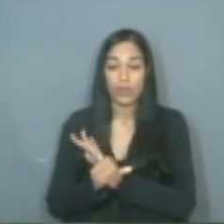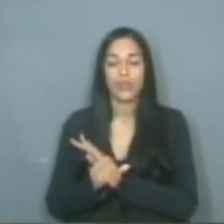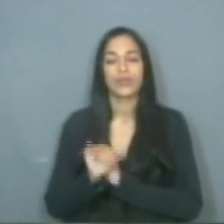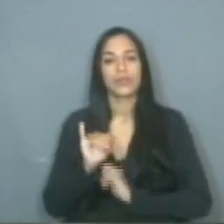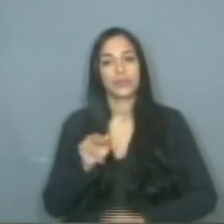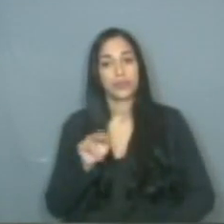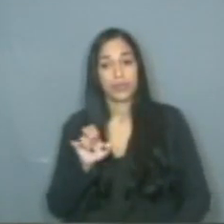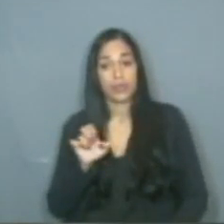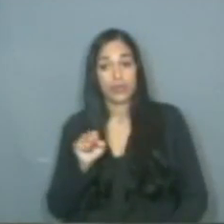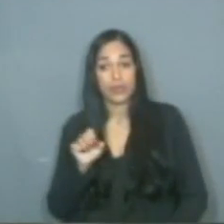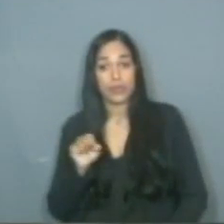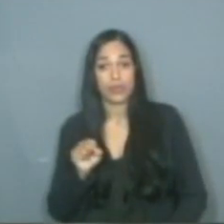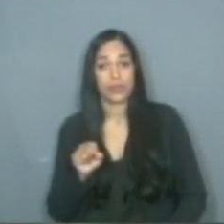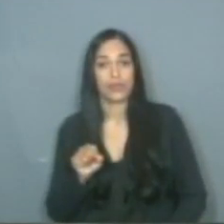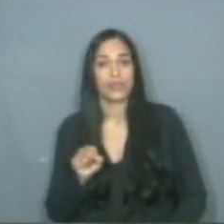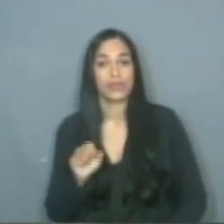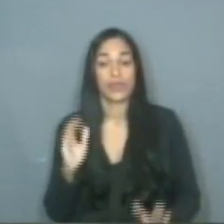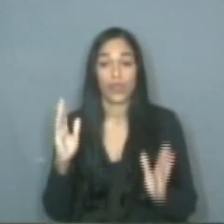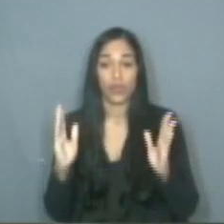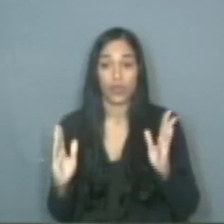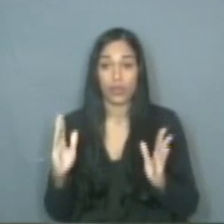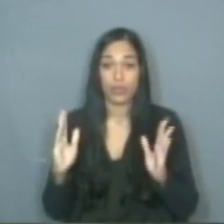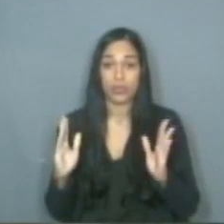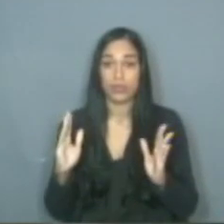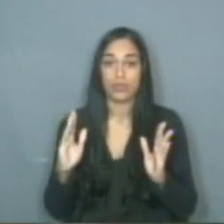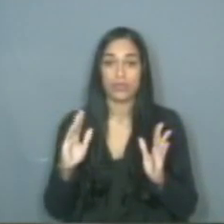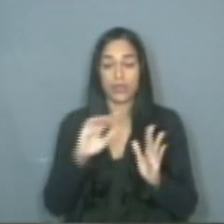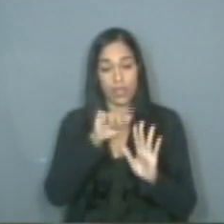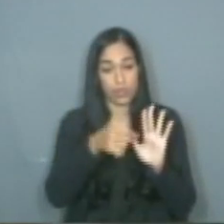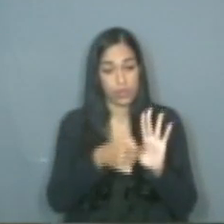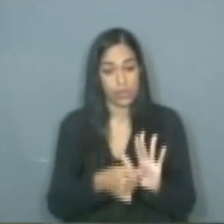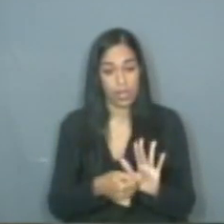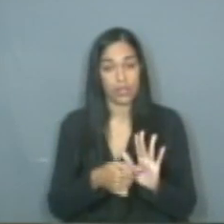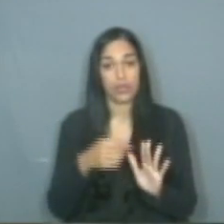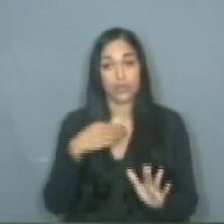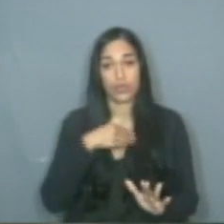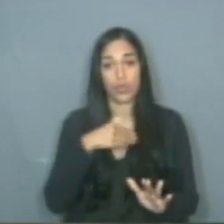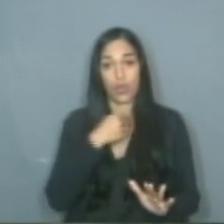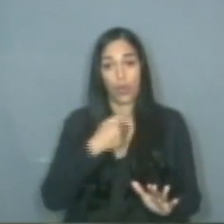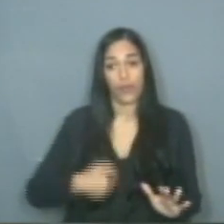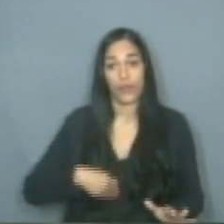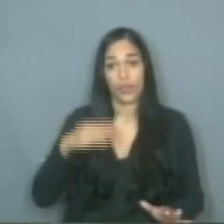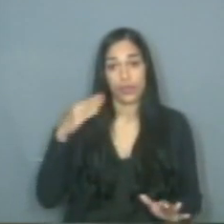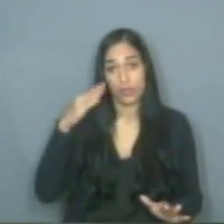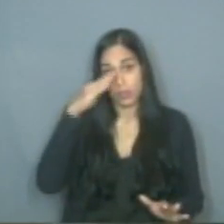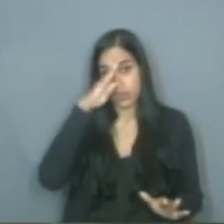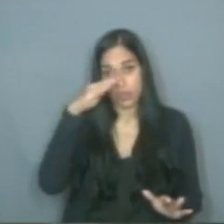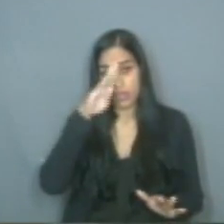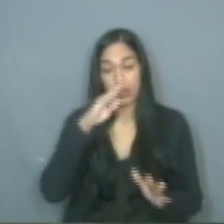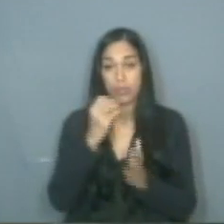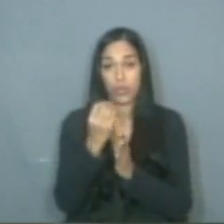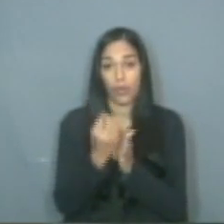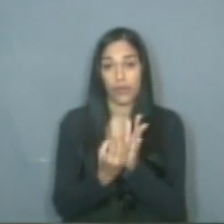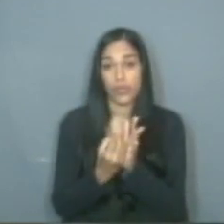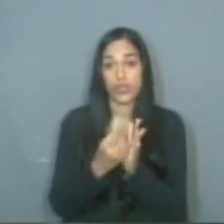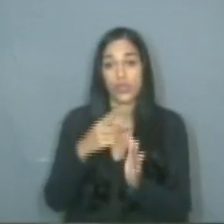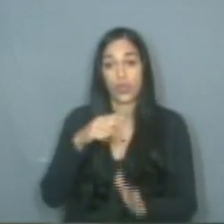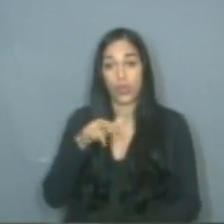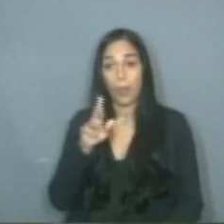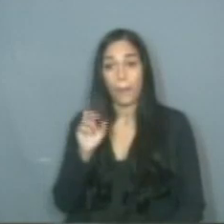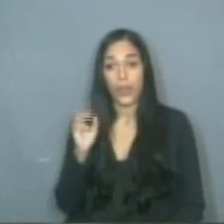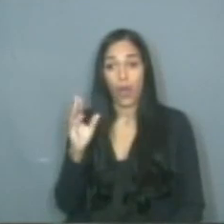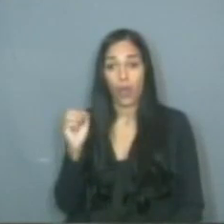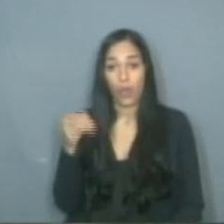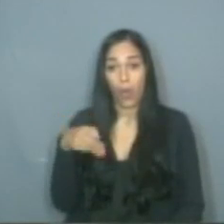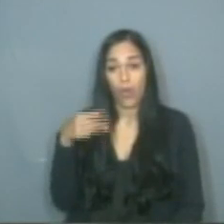INSS foram denunciadas durante o governo Bolsonaro, por um ofício do PROCON de São Paulo. O PROCON de